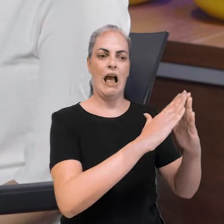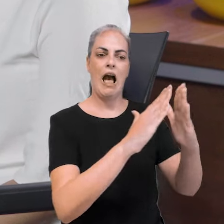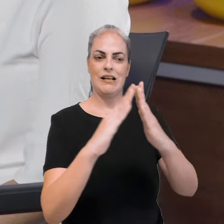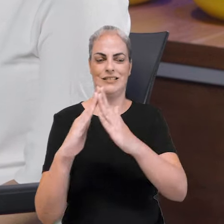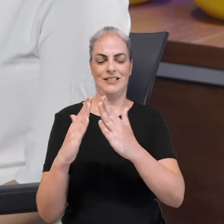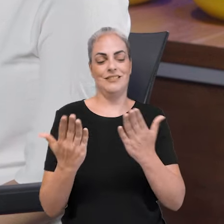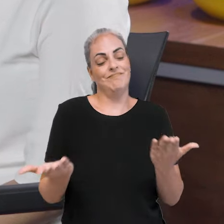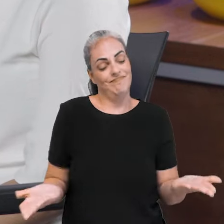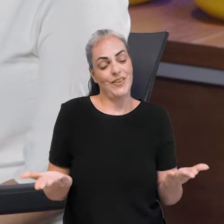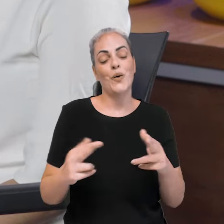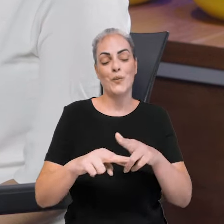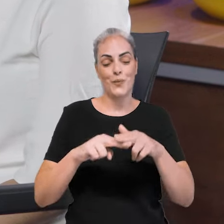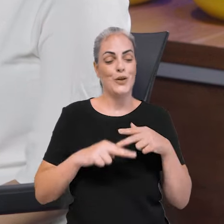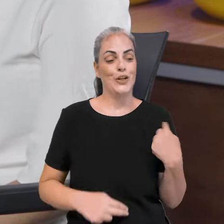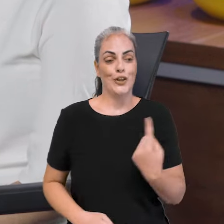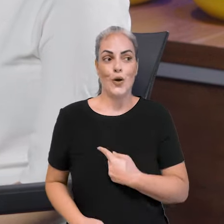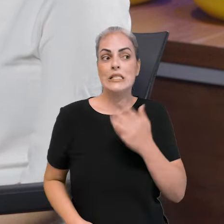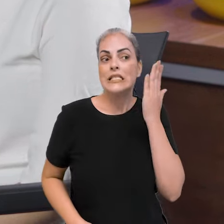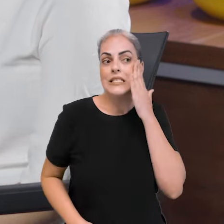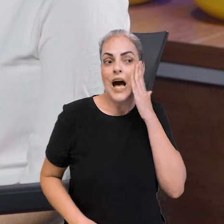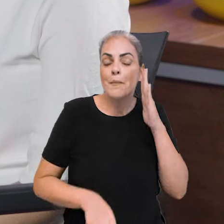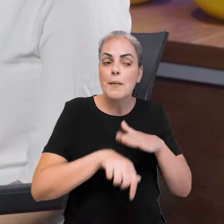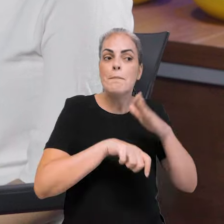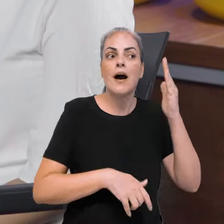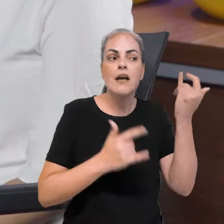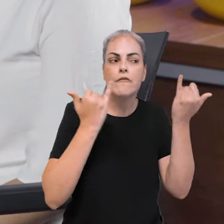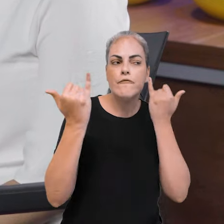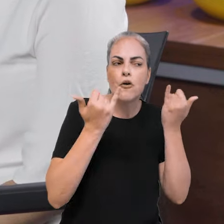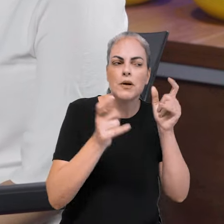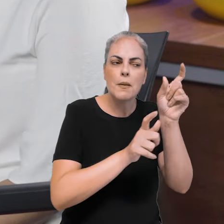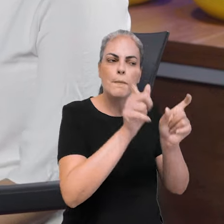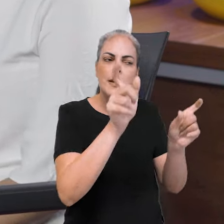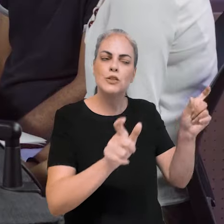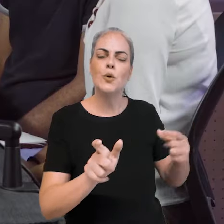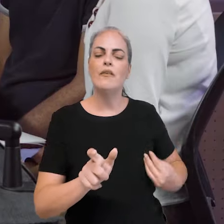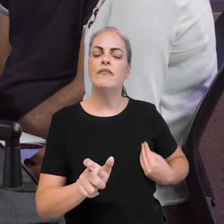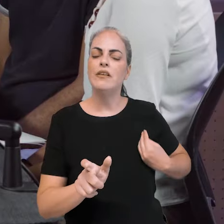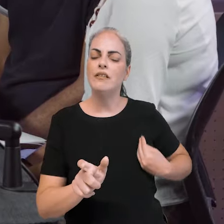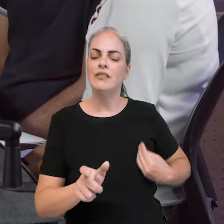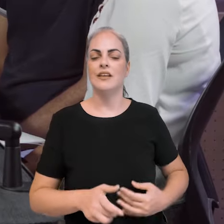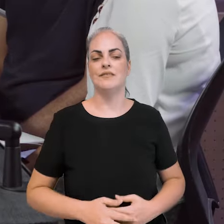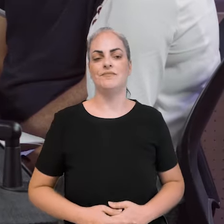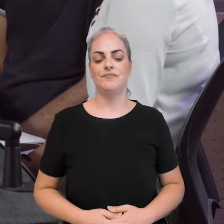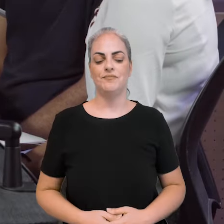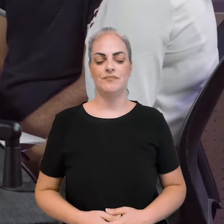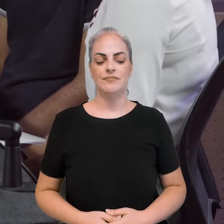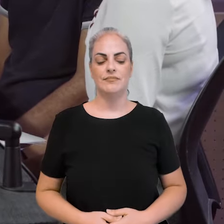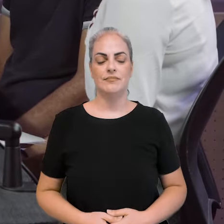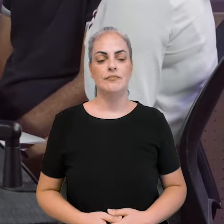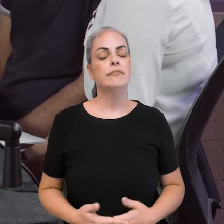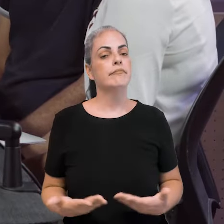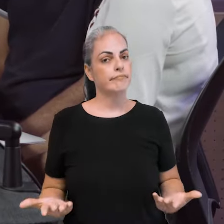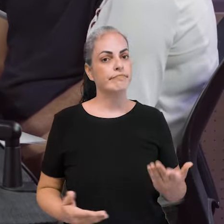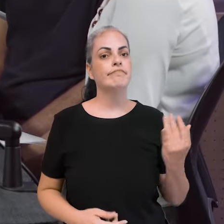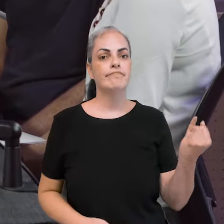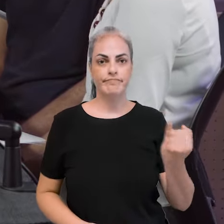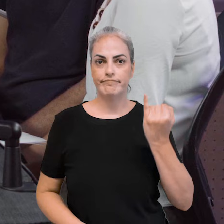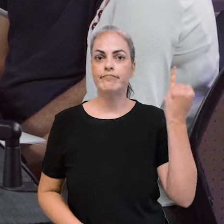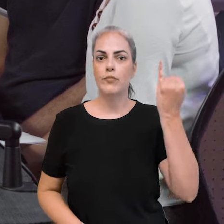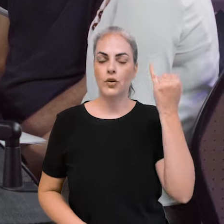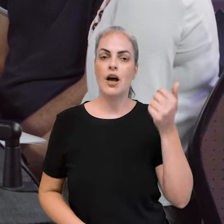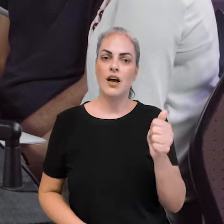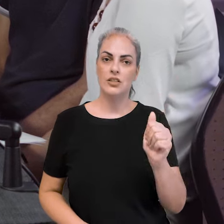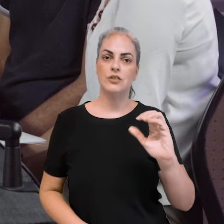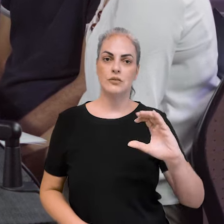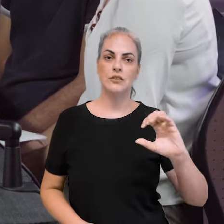isso faz com que nós tenhamos informações privilegiadas acerca da vida das pessoas. O papel do agente comunitário de saúde é fundamental